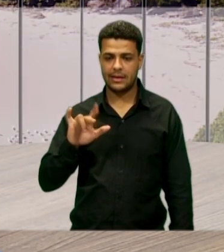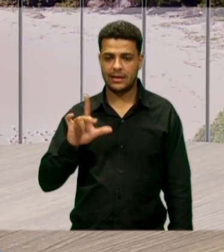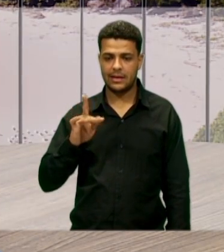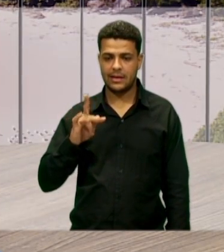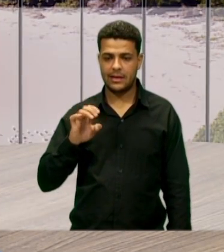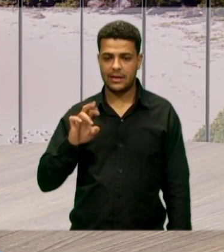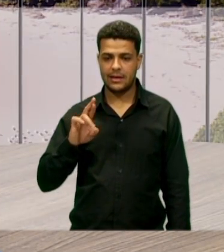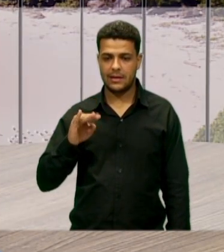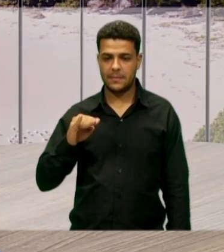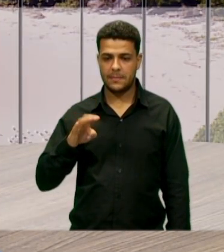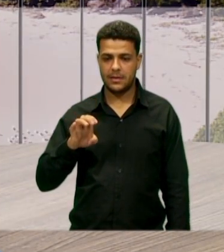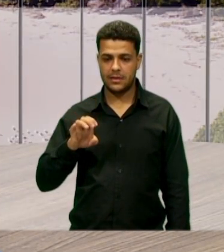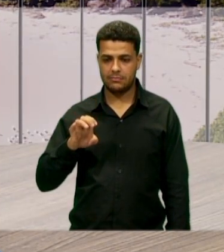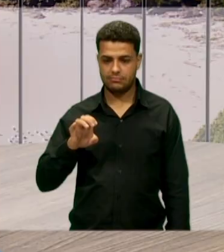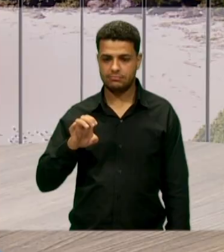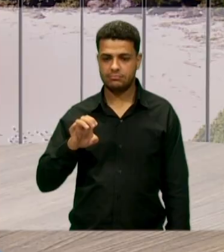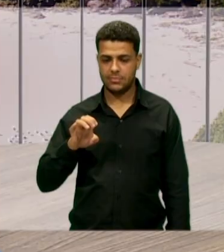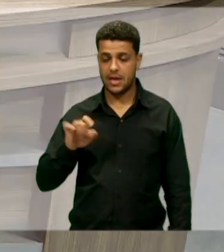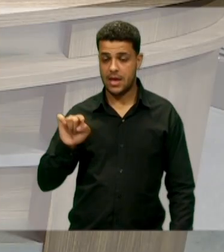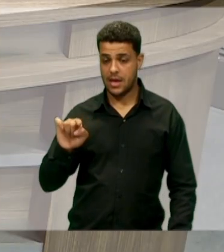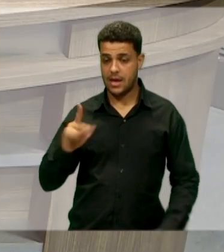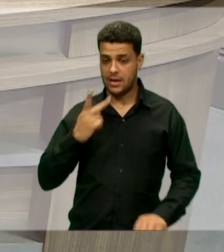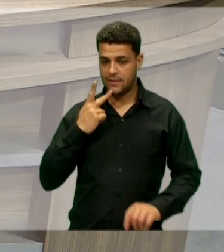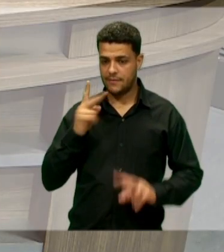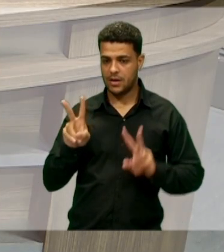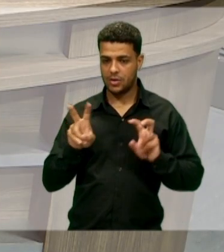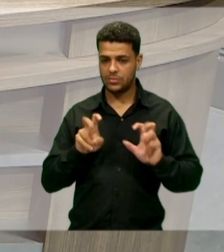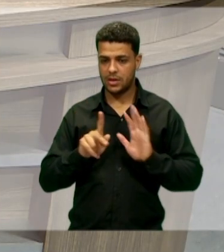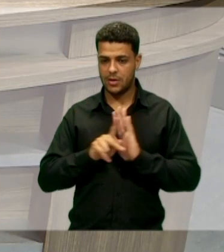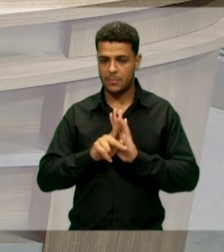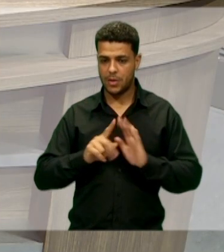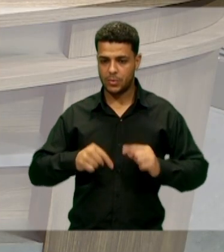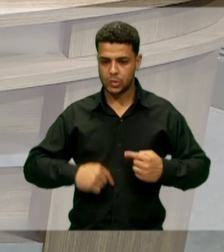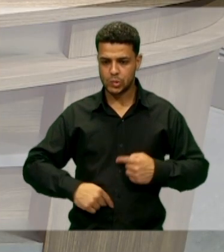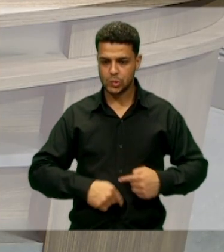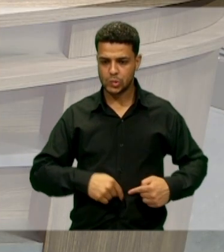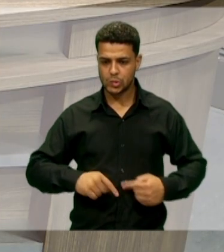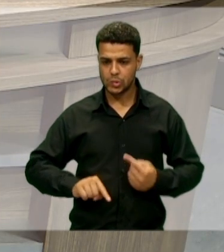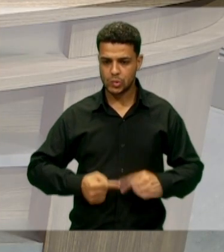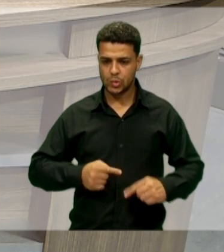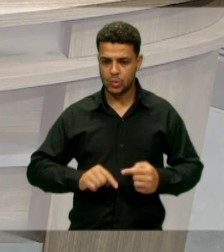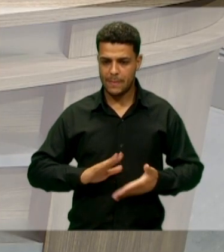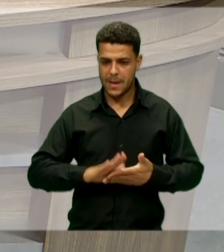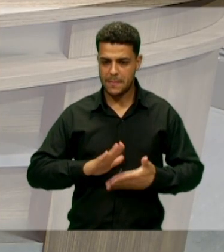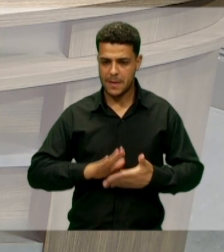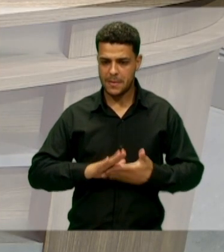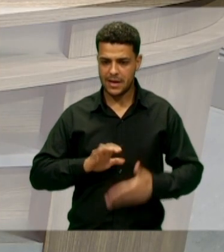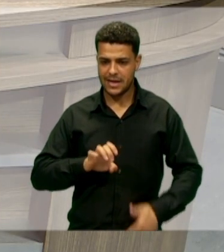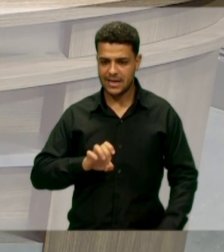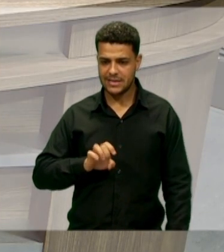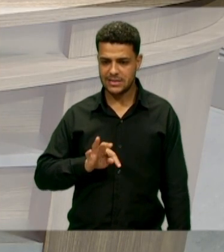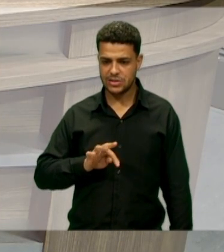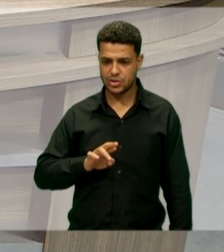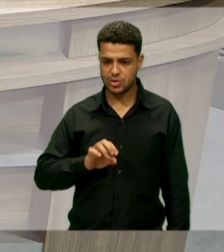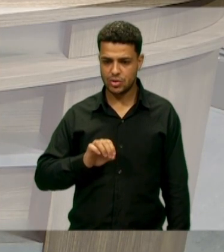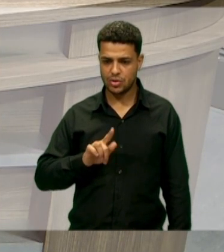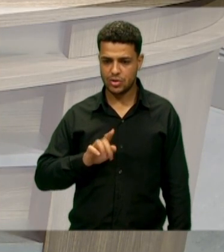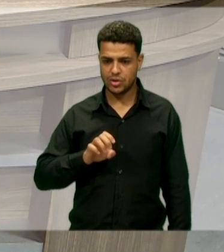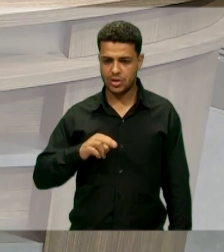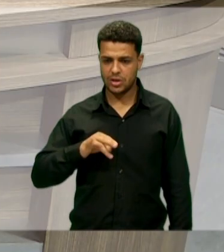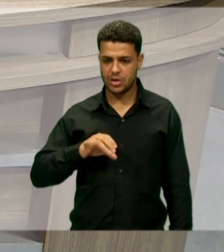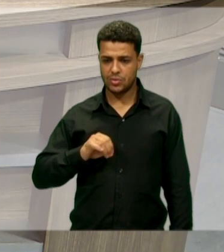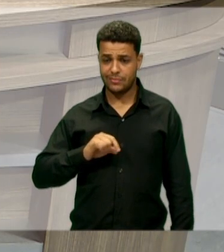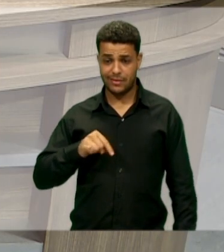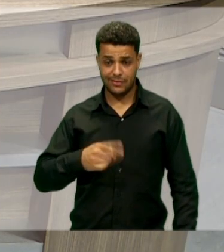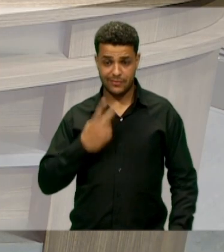Ou seja, se você detectar alguma alteração no microbioma que pode levar a uma produção excessiva de estrogênio e tal, isso aumenta o risco da paciente ter o câncer